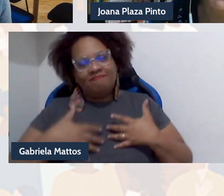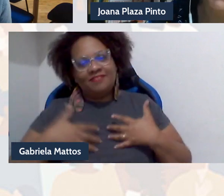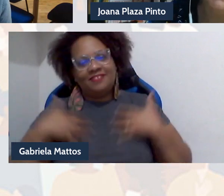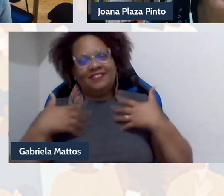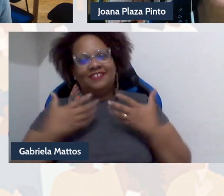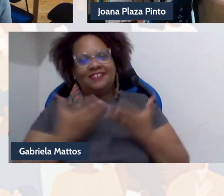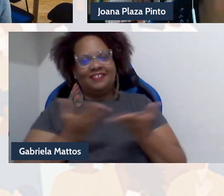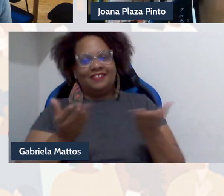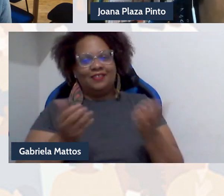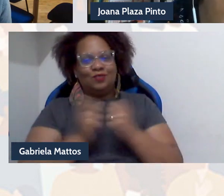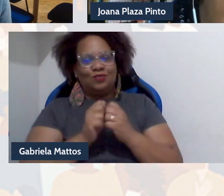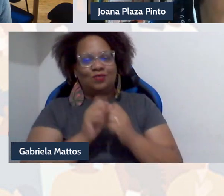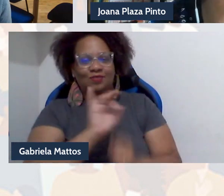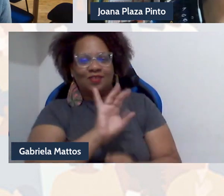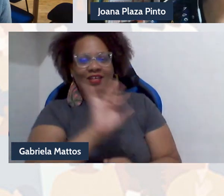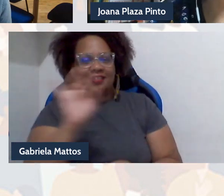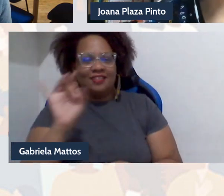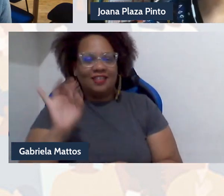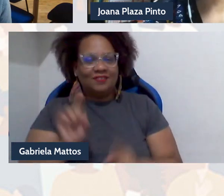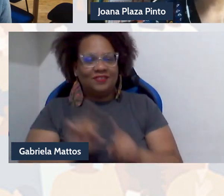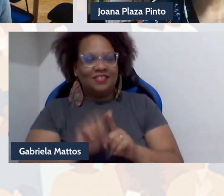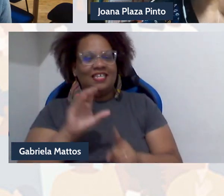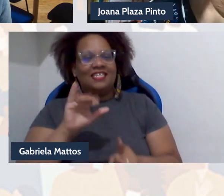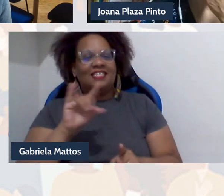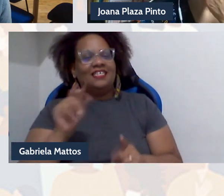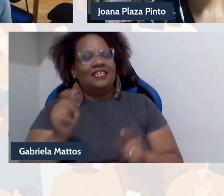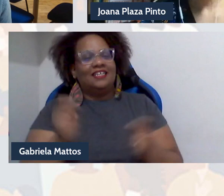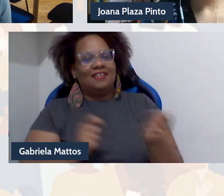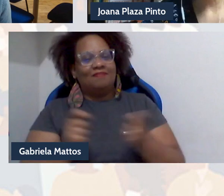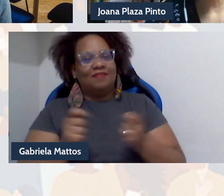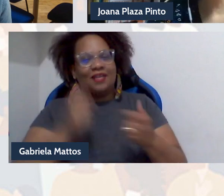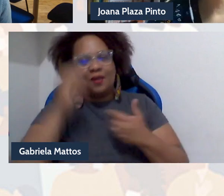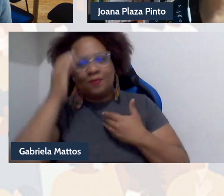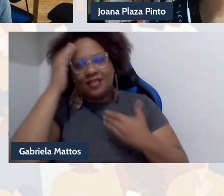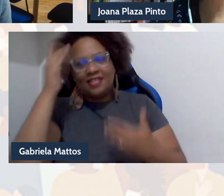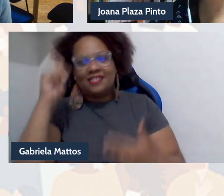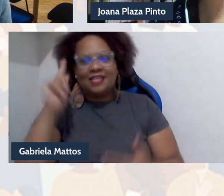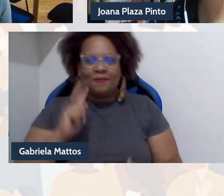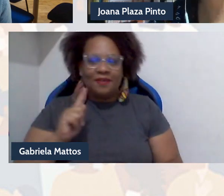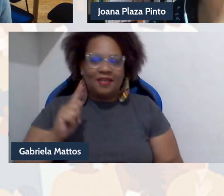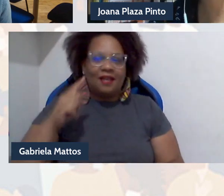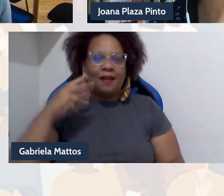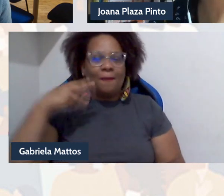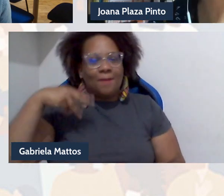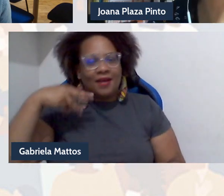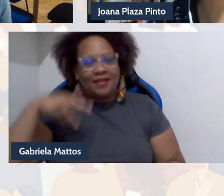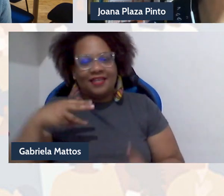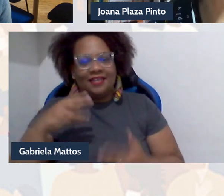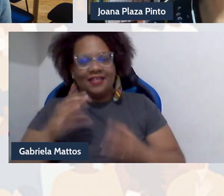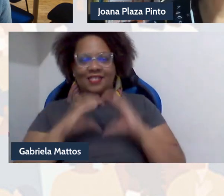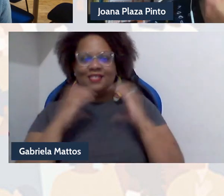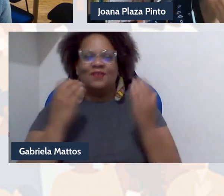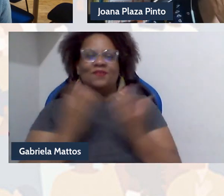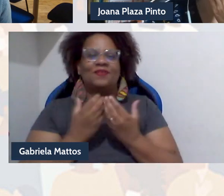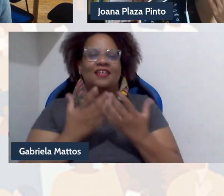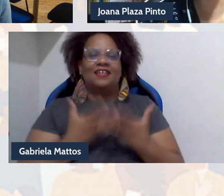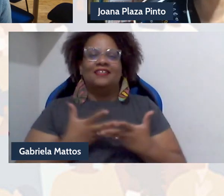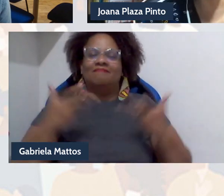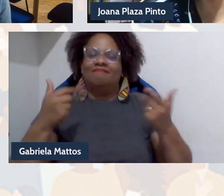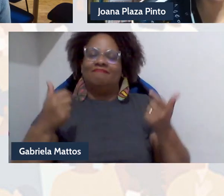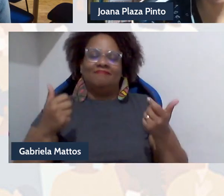Cida como mediadora. Agradeço a Gabriela e Mariana, e esse congresso que está salvando o remoto, um lugar que eu odeio. Um